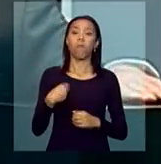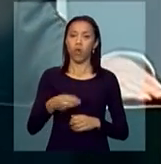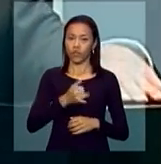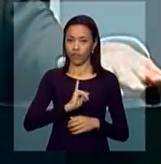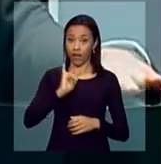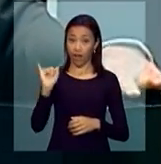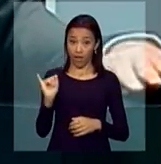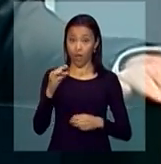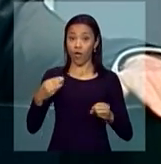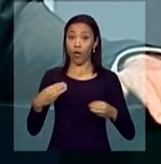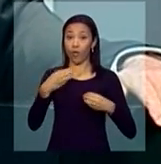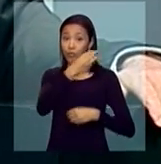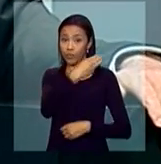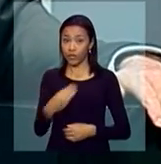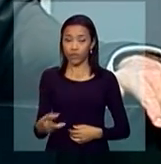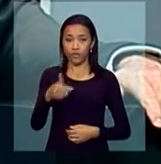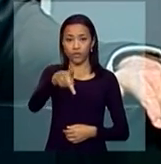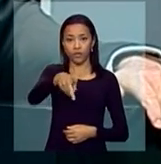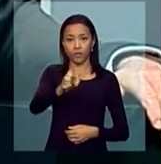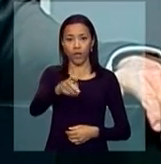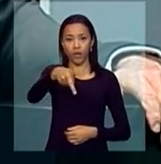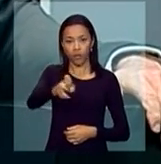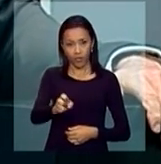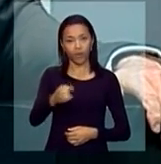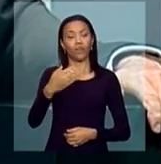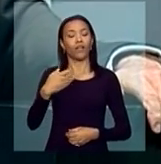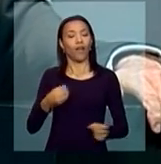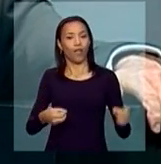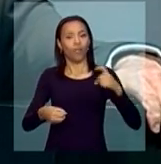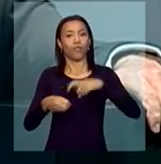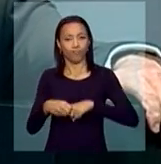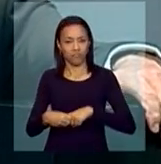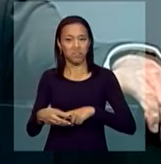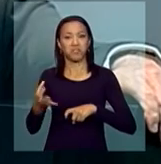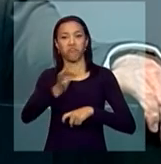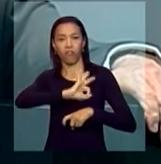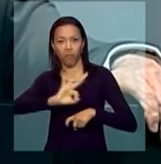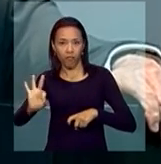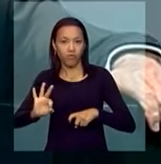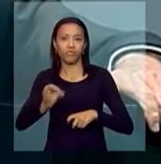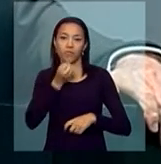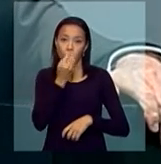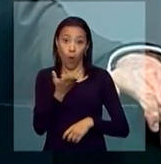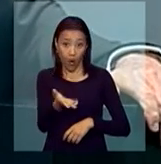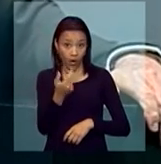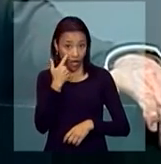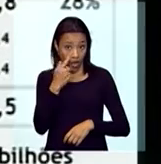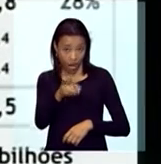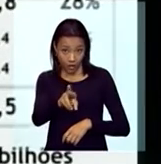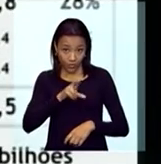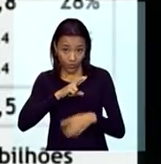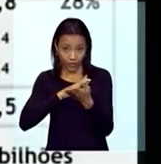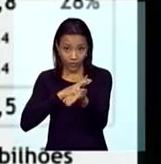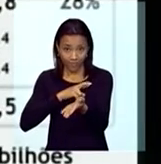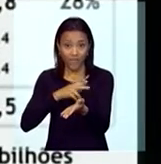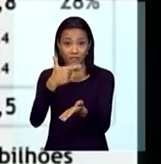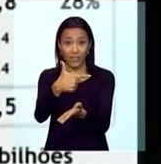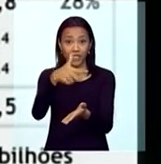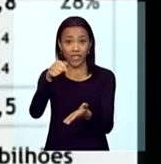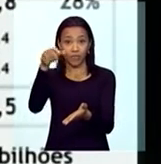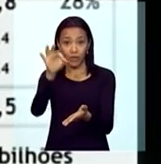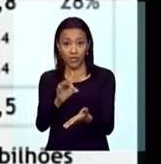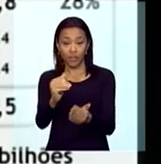Pepe Vargas que a nossa parceria funcionou e aí está o resultado. 27% de